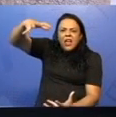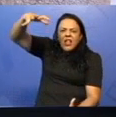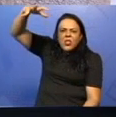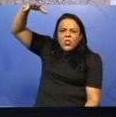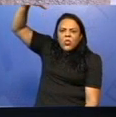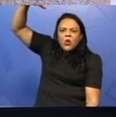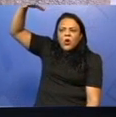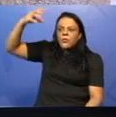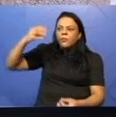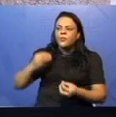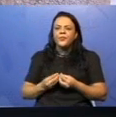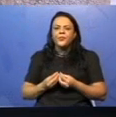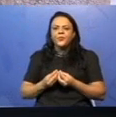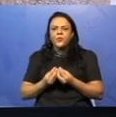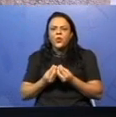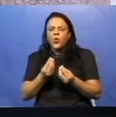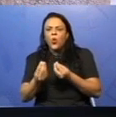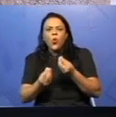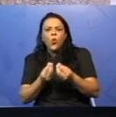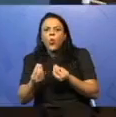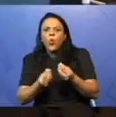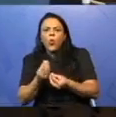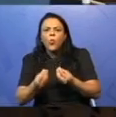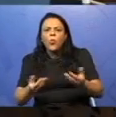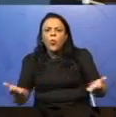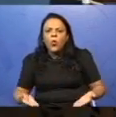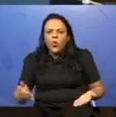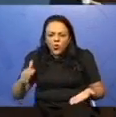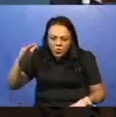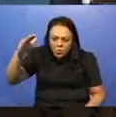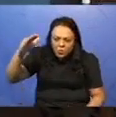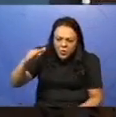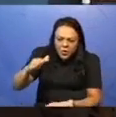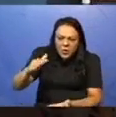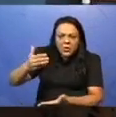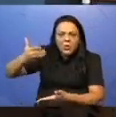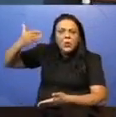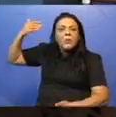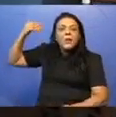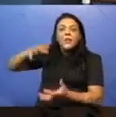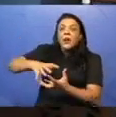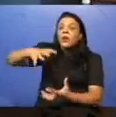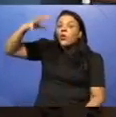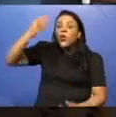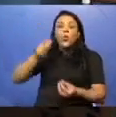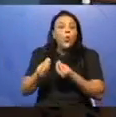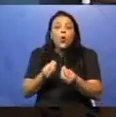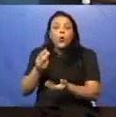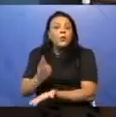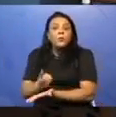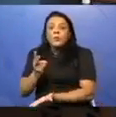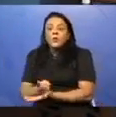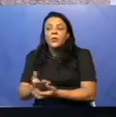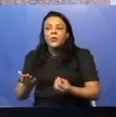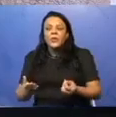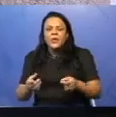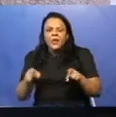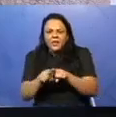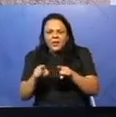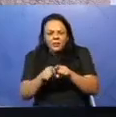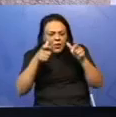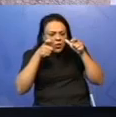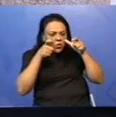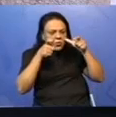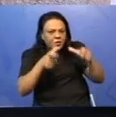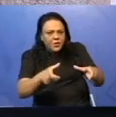e atualmente tem um tamanho diminuto, pequeno, médio, né? Observou cascos de tatu gigante também. E